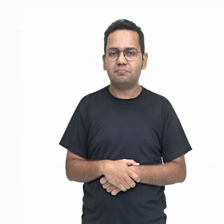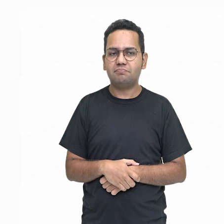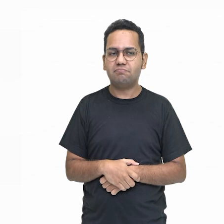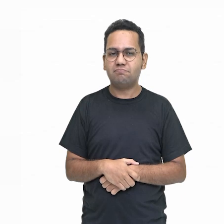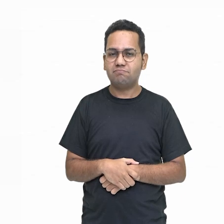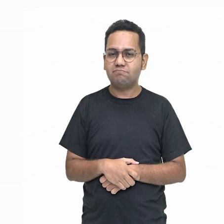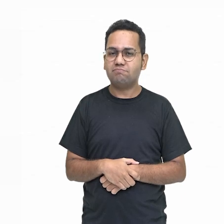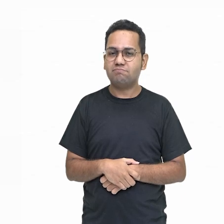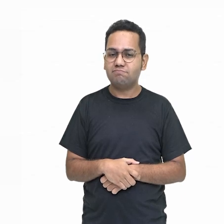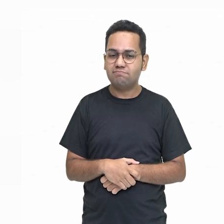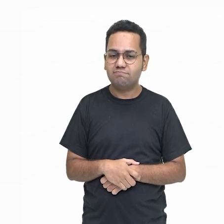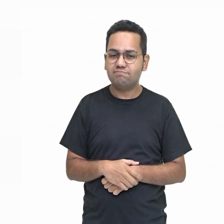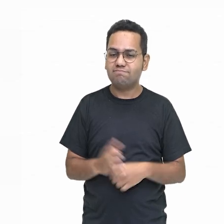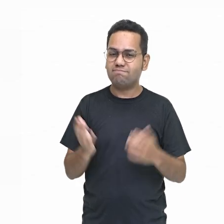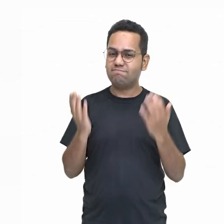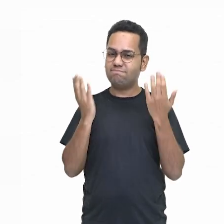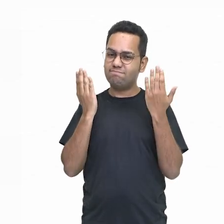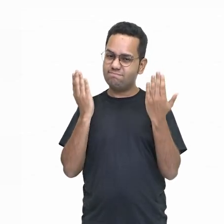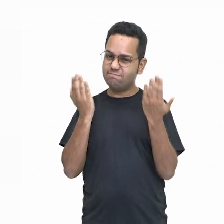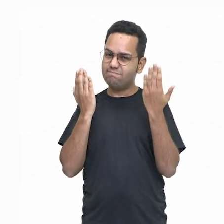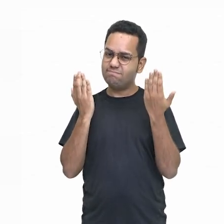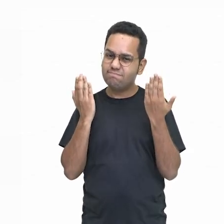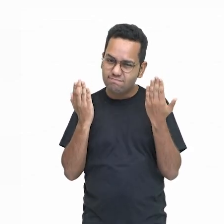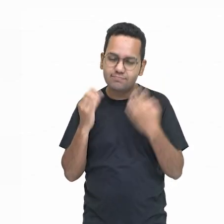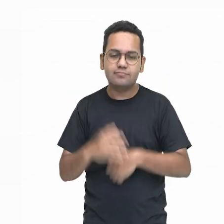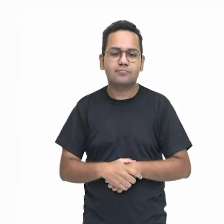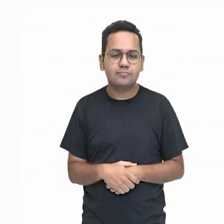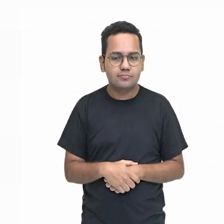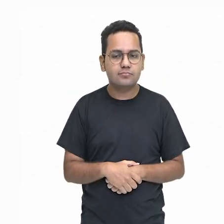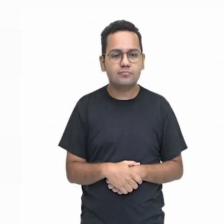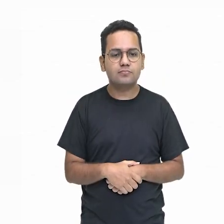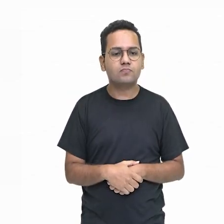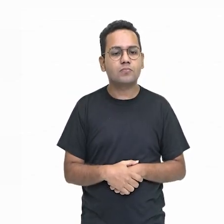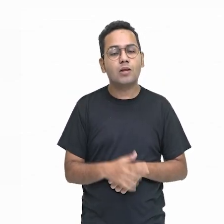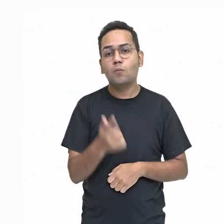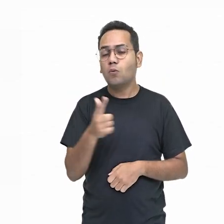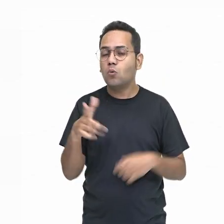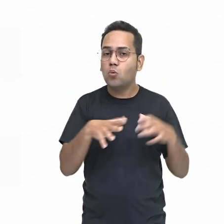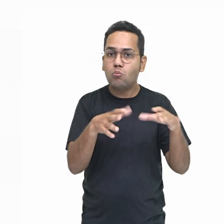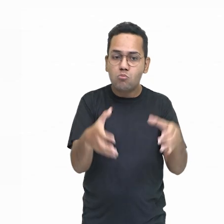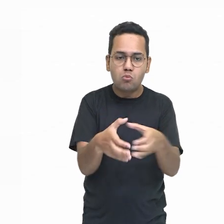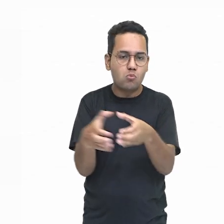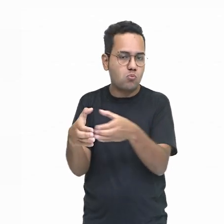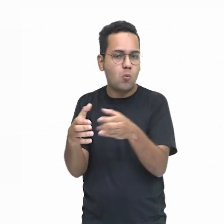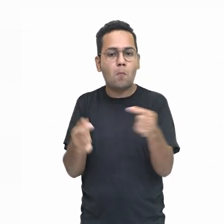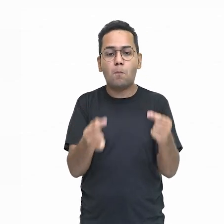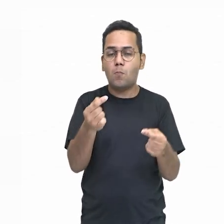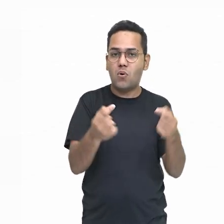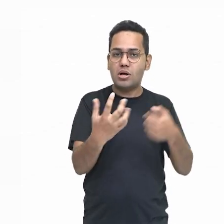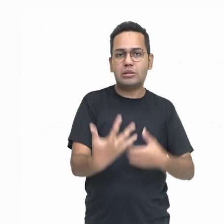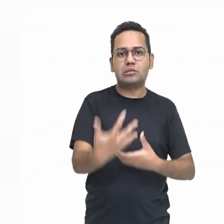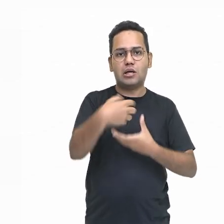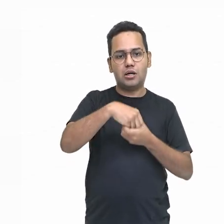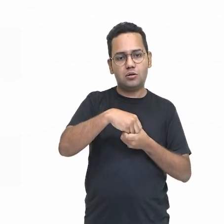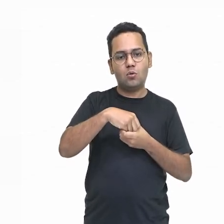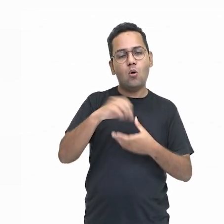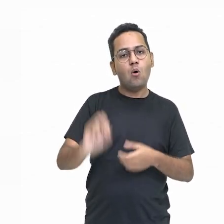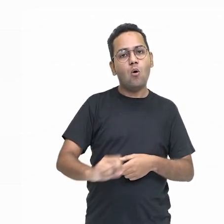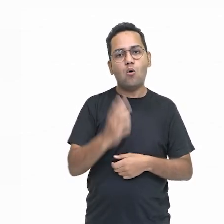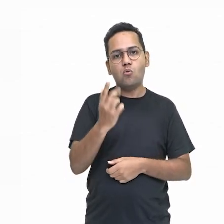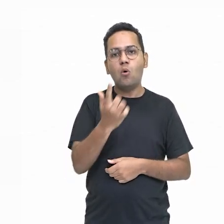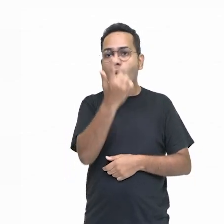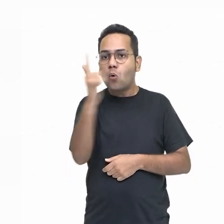vista, olha só, com certa desconfiança por determinados grupos políticos